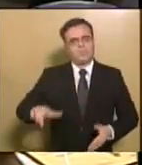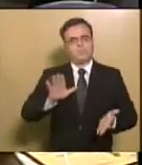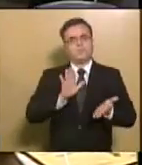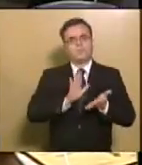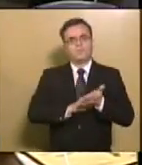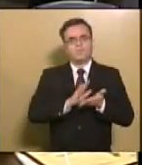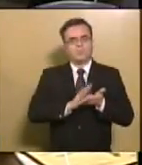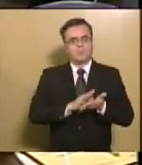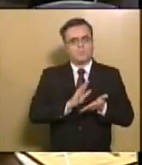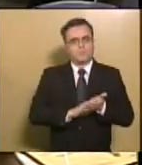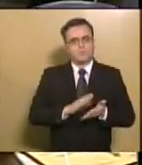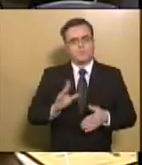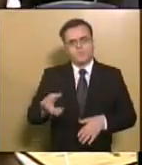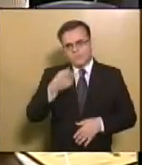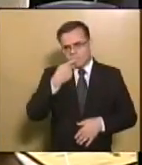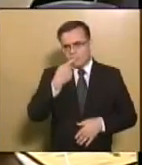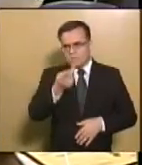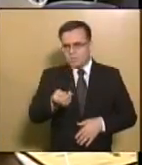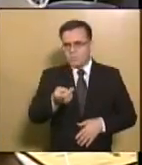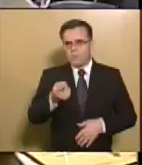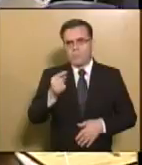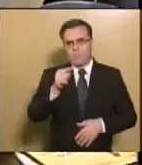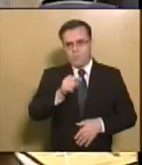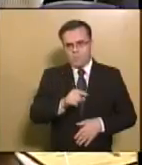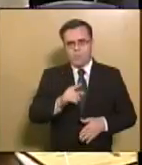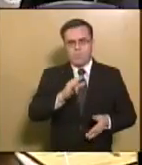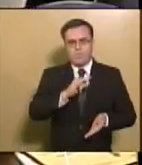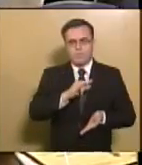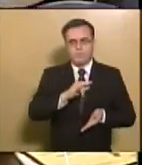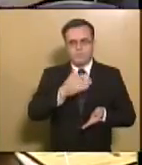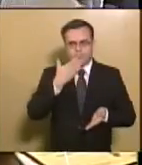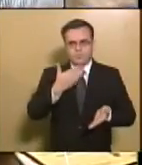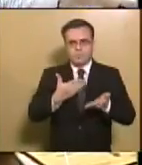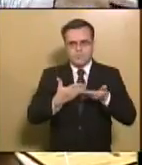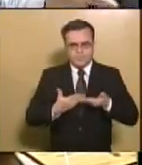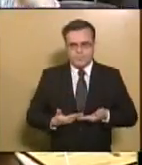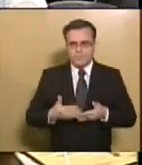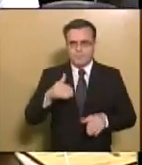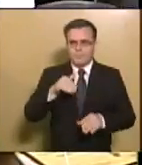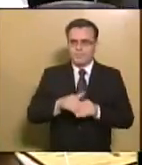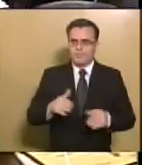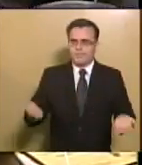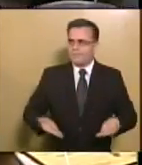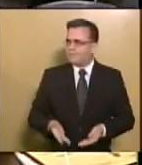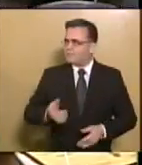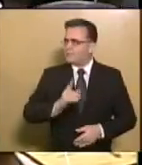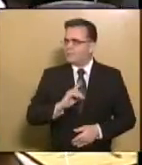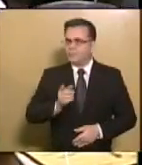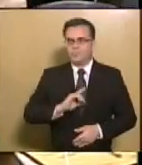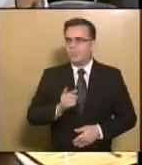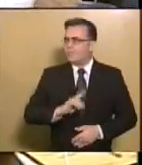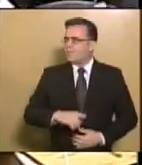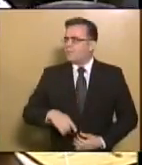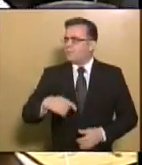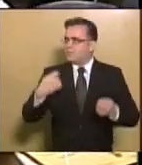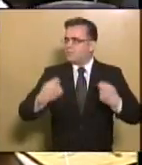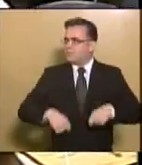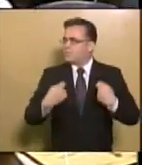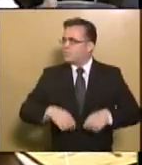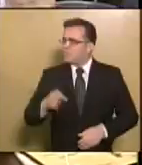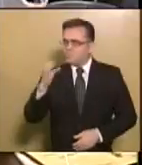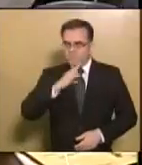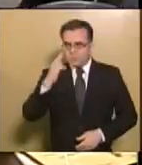parabenizar e dizer que esse requerimento que não foi colocado em votação hoje, esperamos que seja de forma